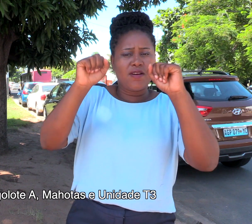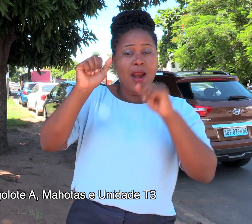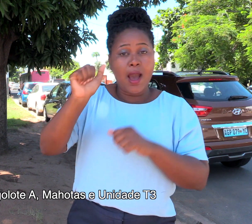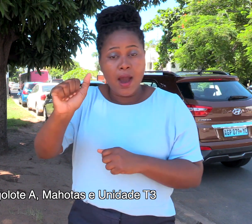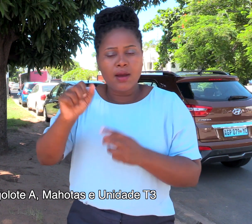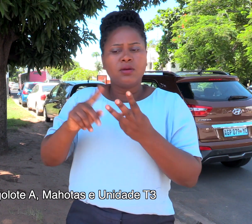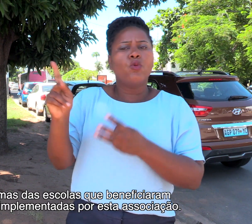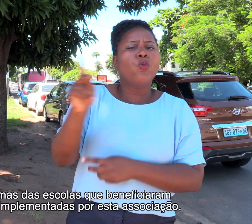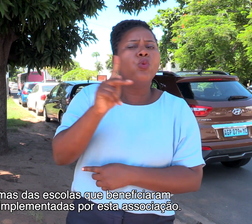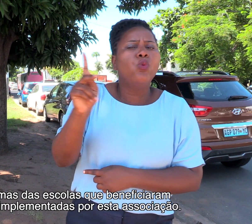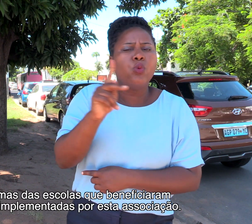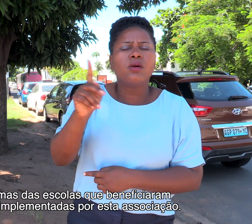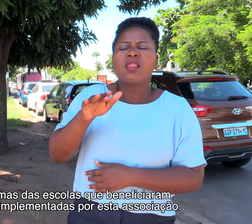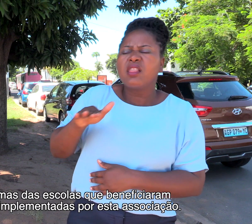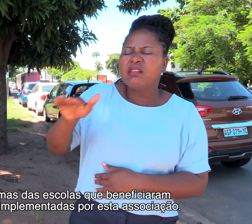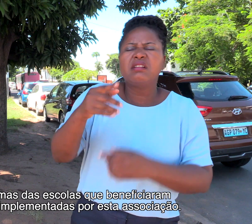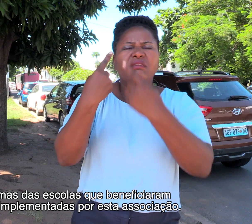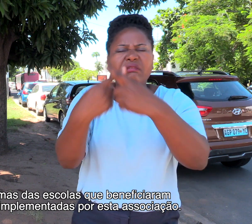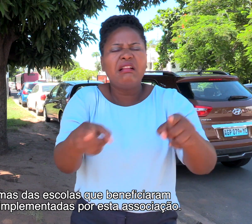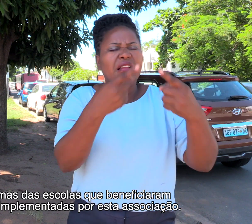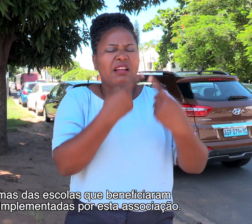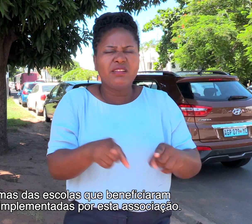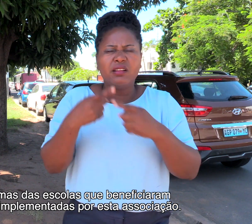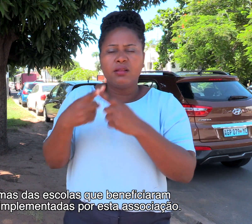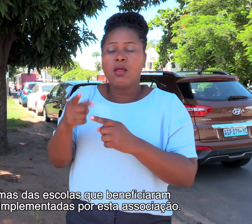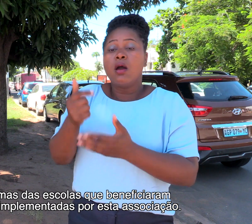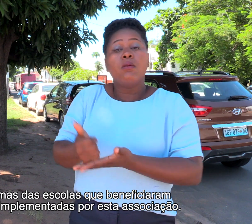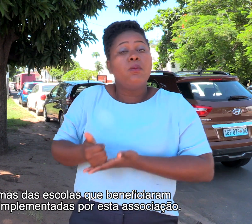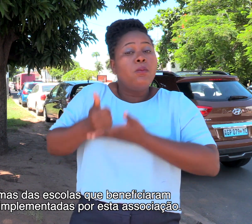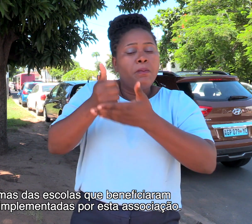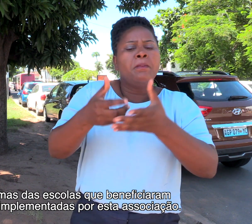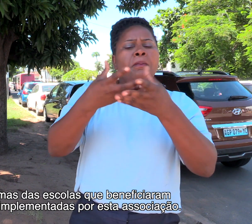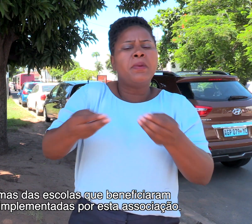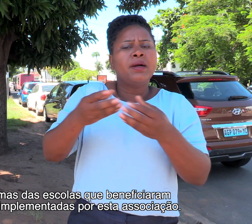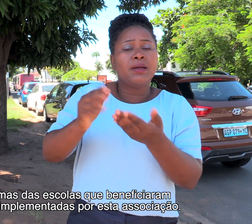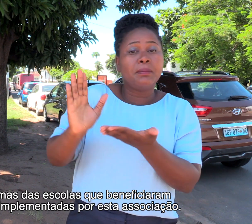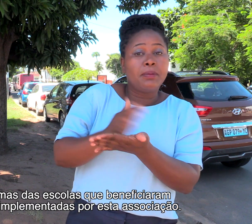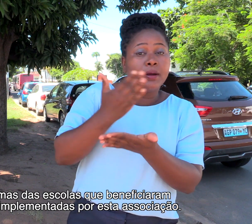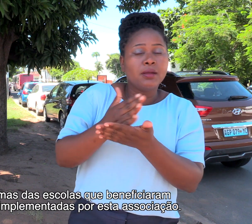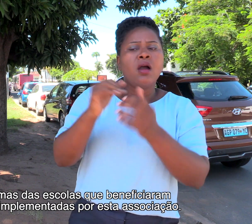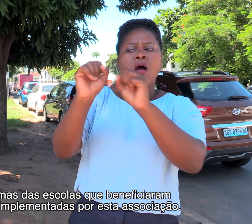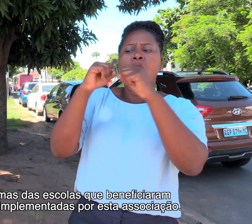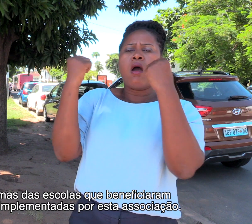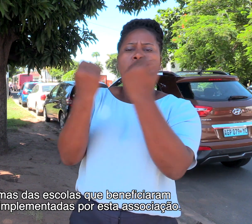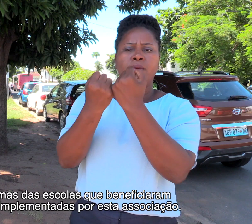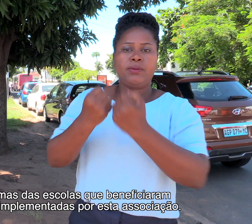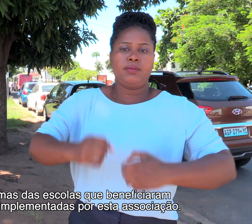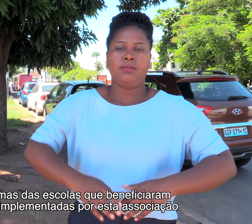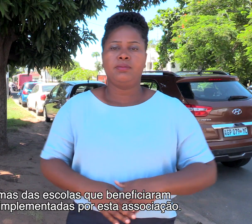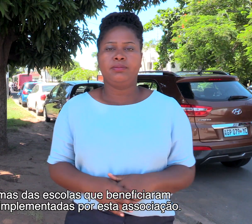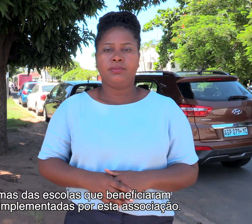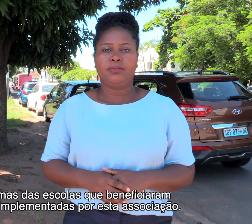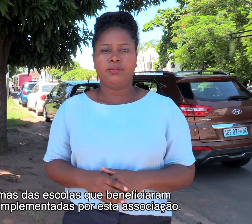Unidade T3, são algumas das escolas que beneficiaram de ações implementadas por esta associação.